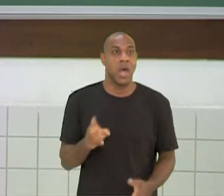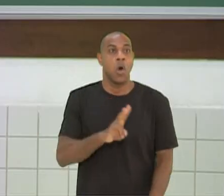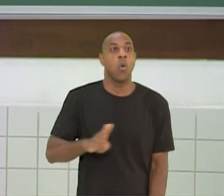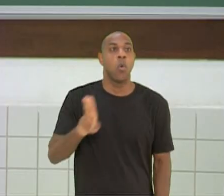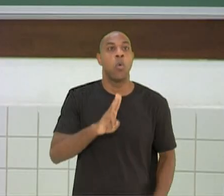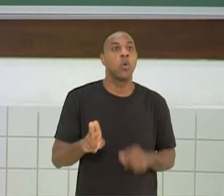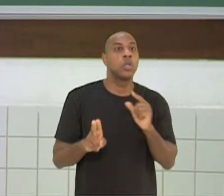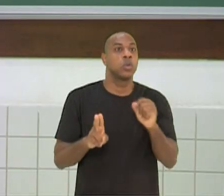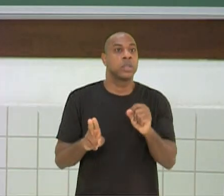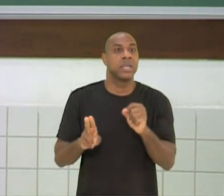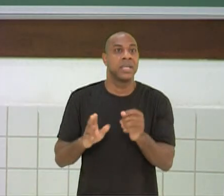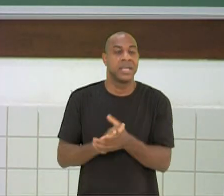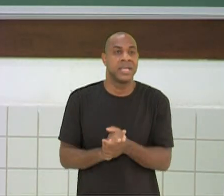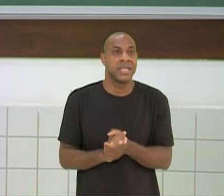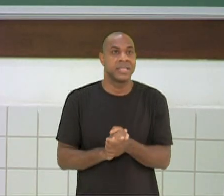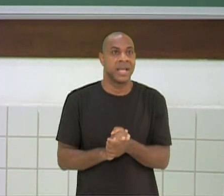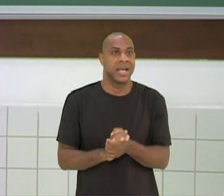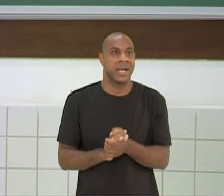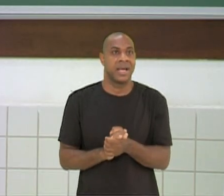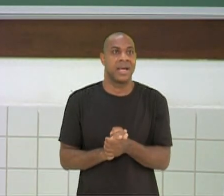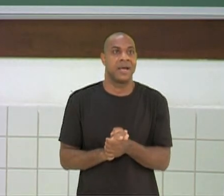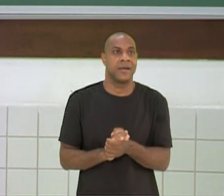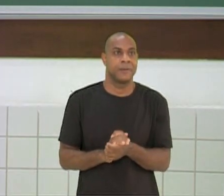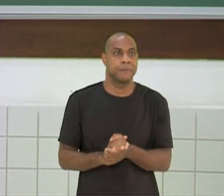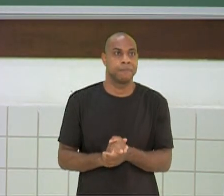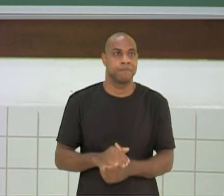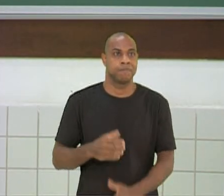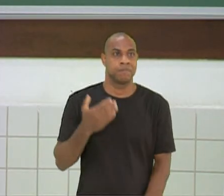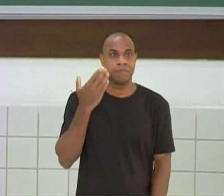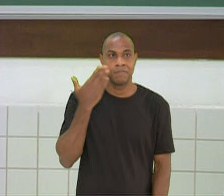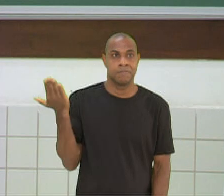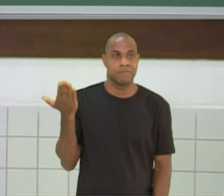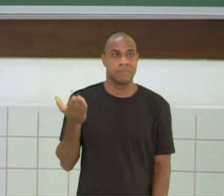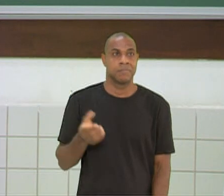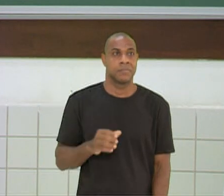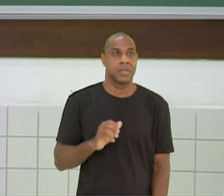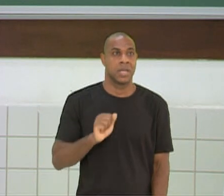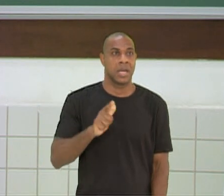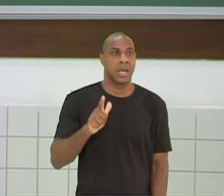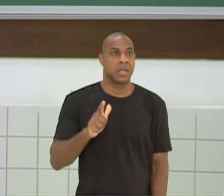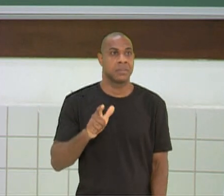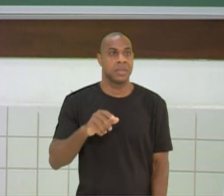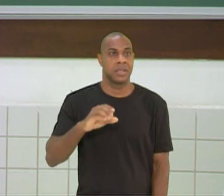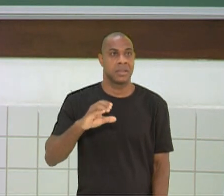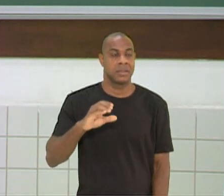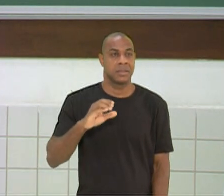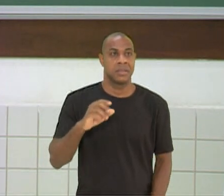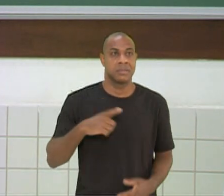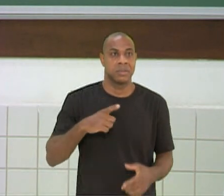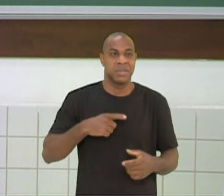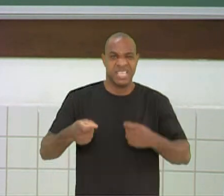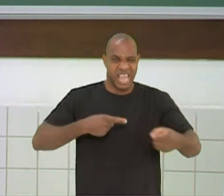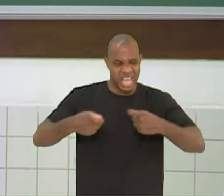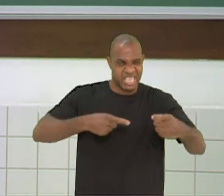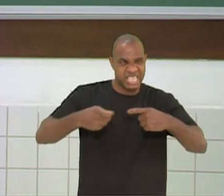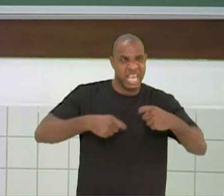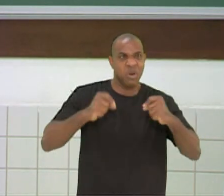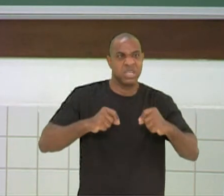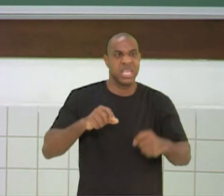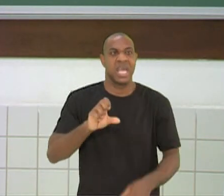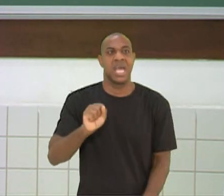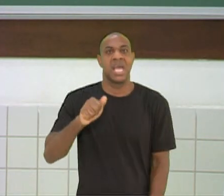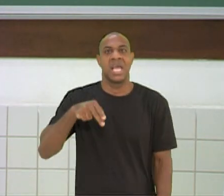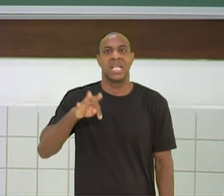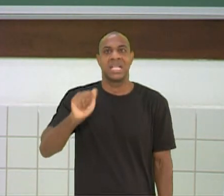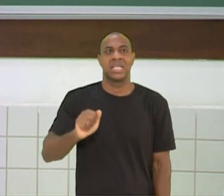expansão, sobretudo usando ações terroristas. Então, a justificação do uso da jihad, dessa guerra santa, a guerra para defender a